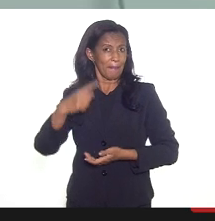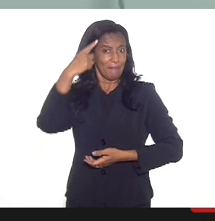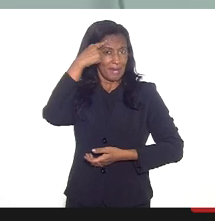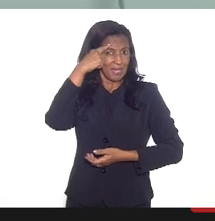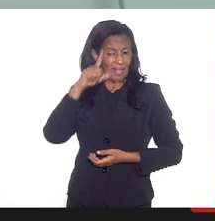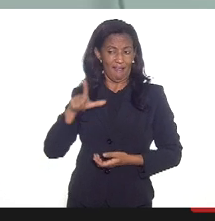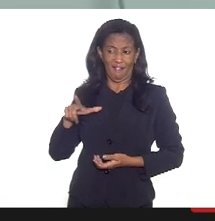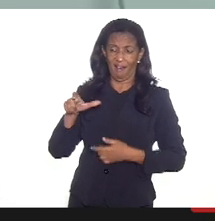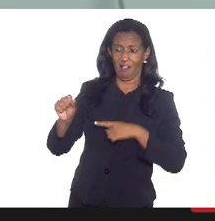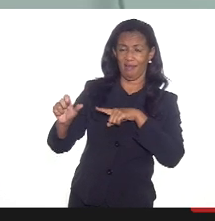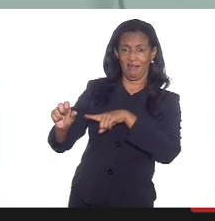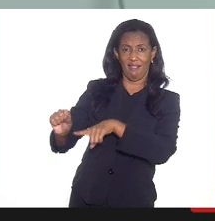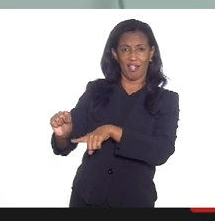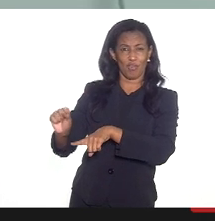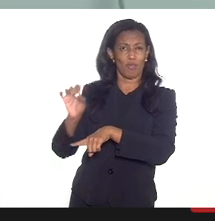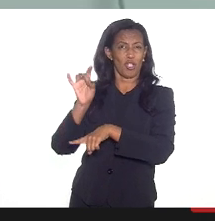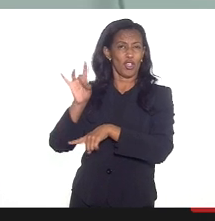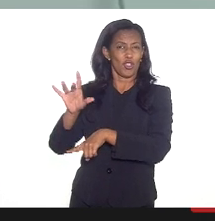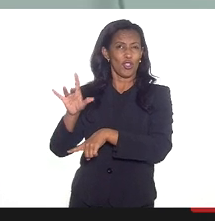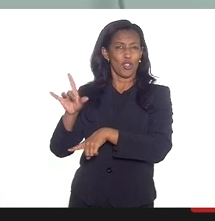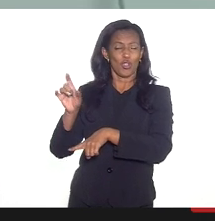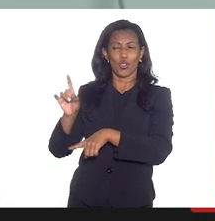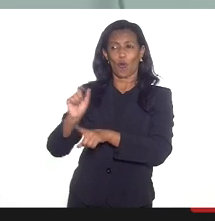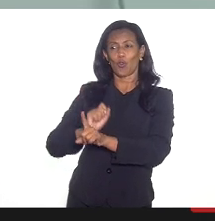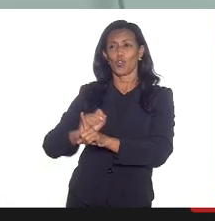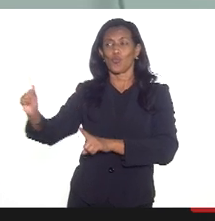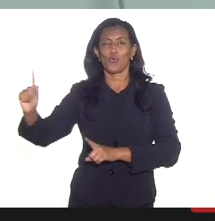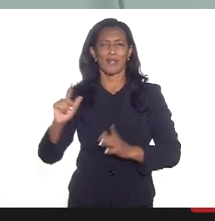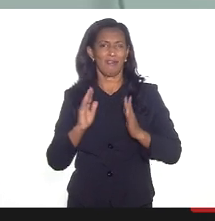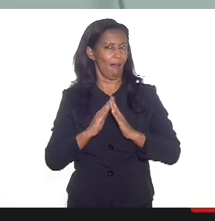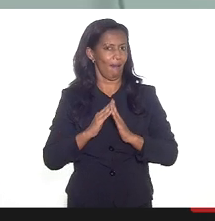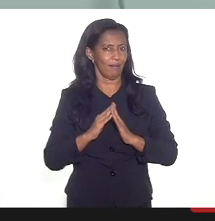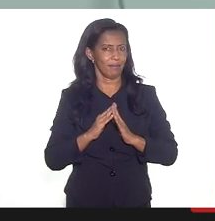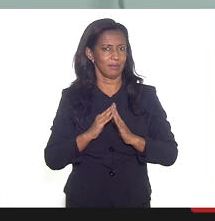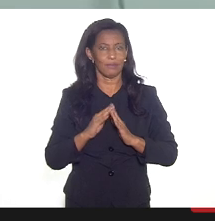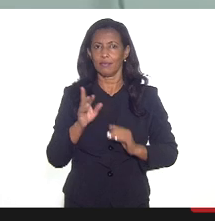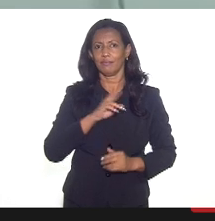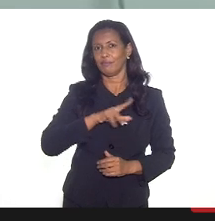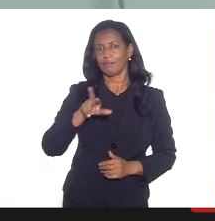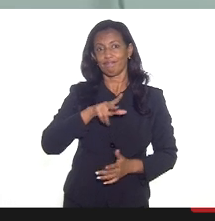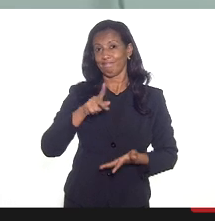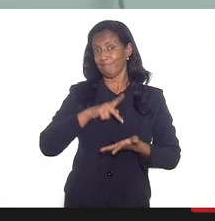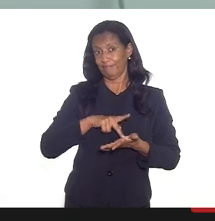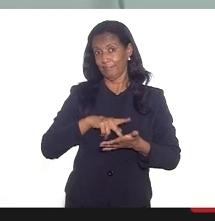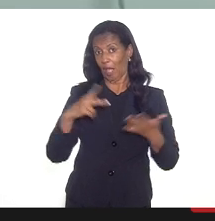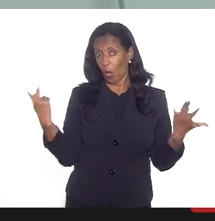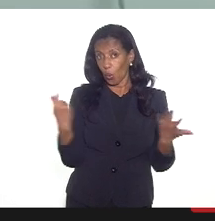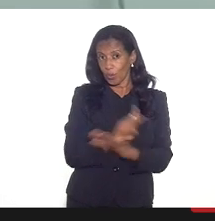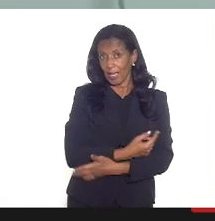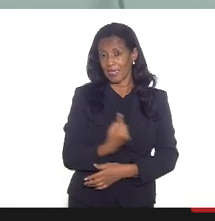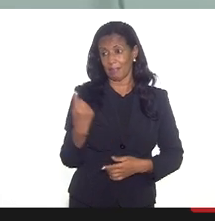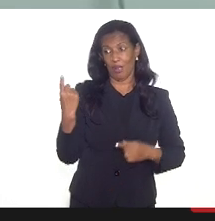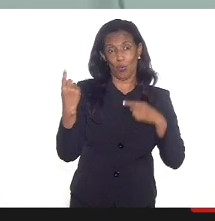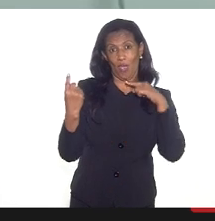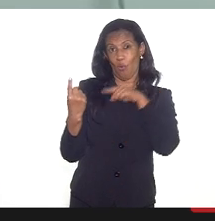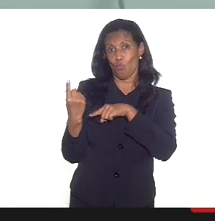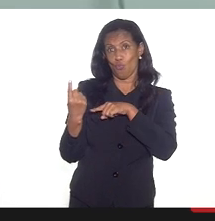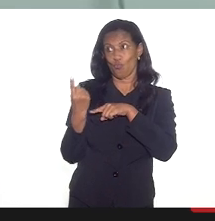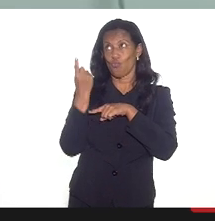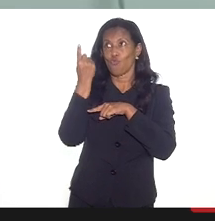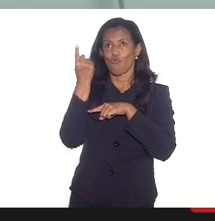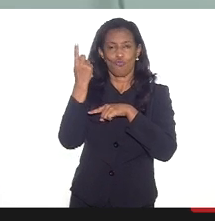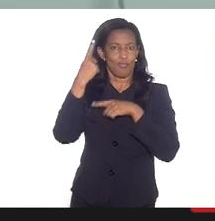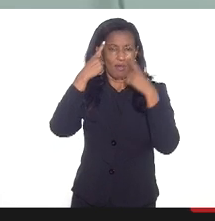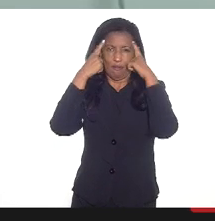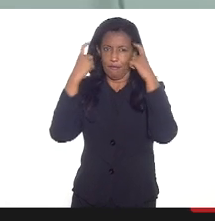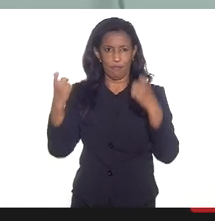lésbicas só são violentadas quando são expulsas de casa. Isso não é verdade, isso acontece, mas não é a única violência. Nós